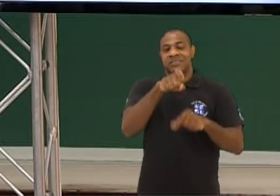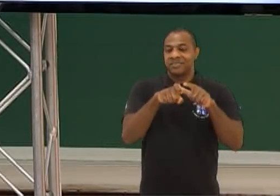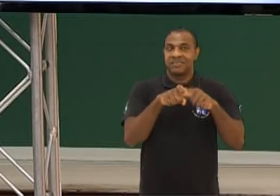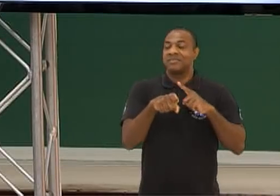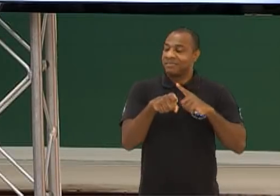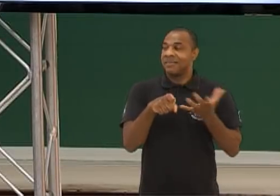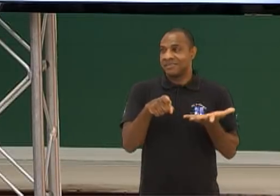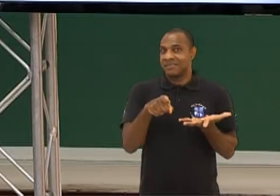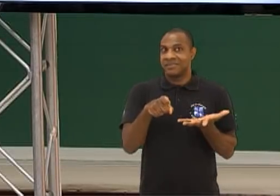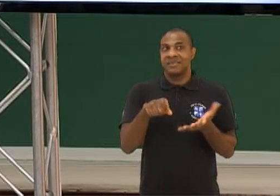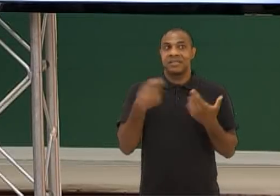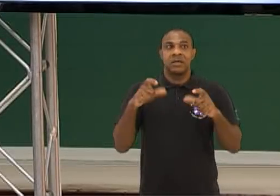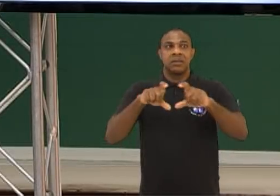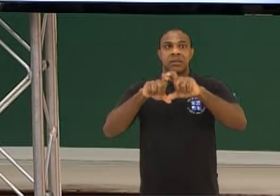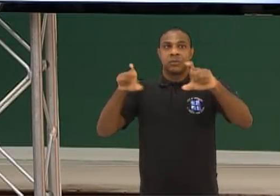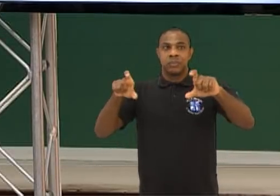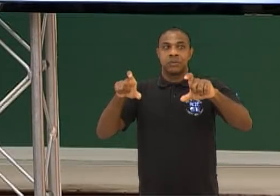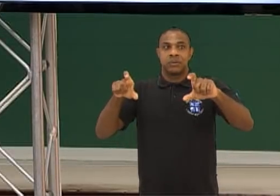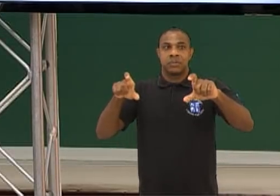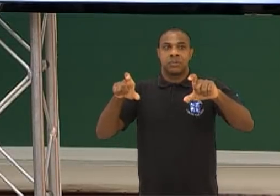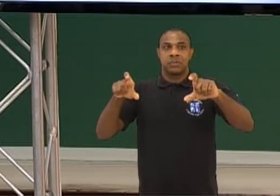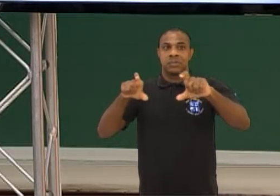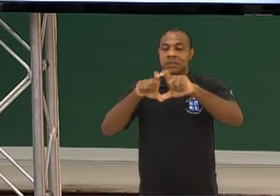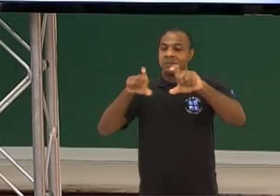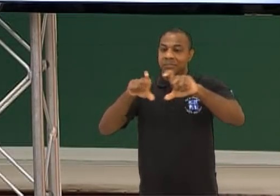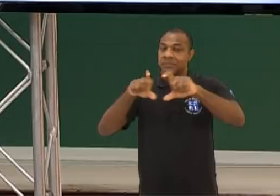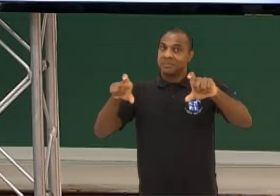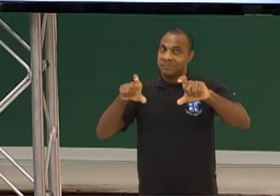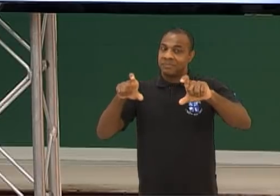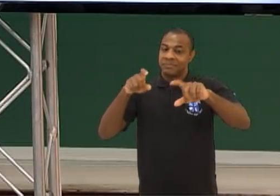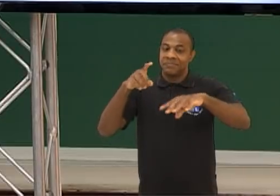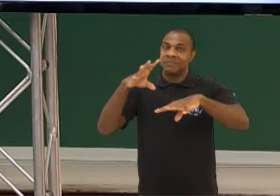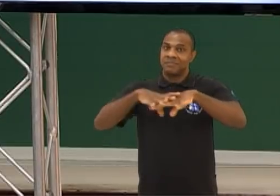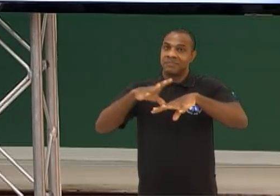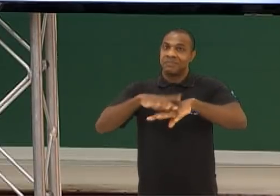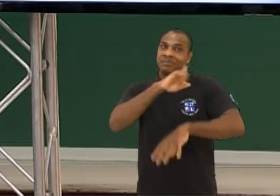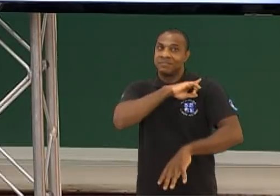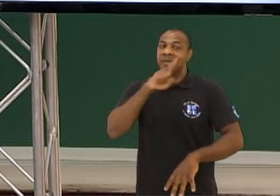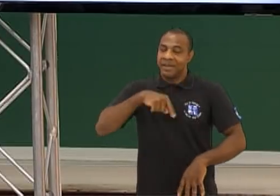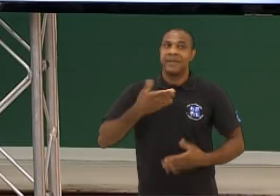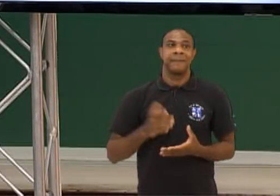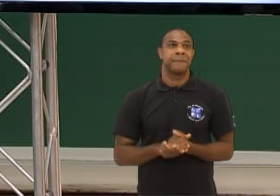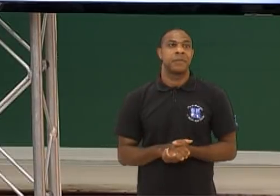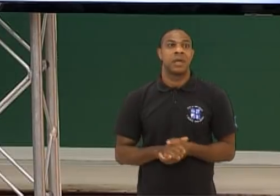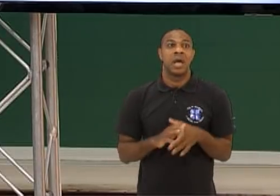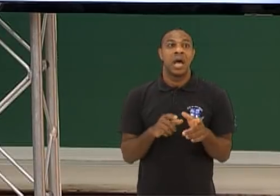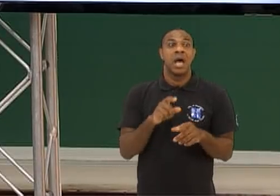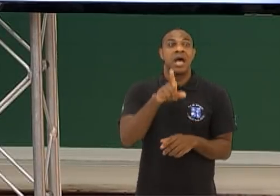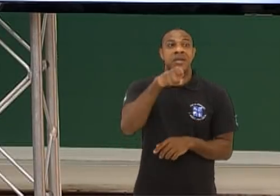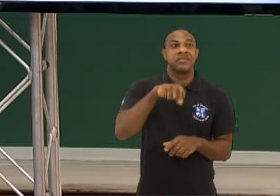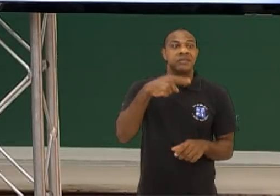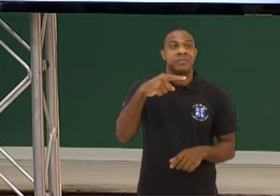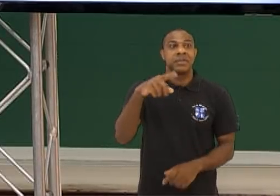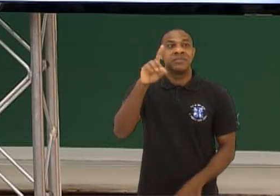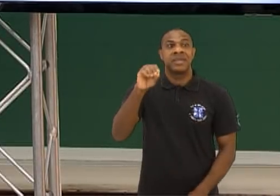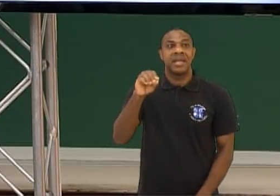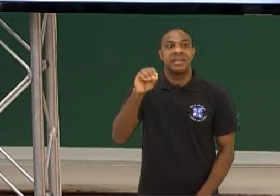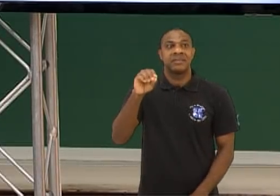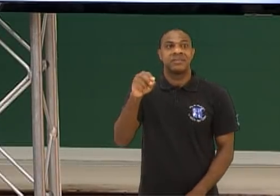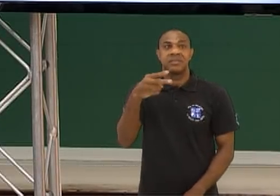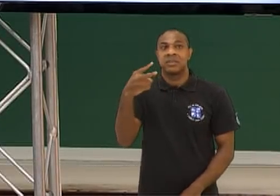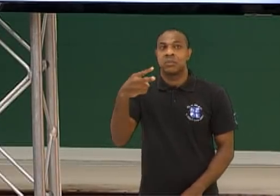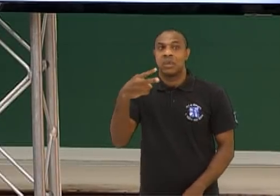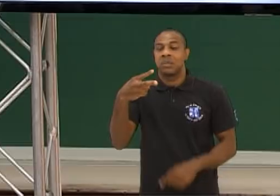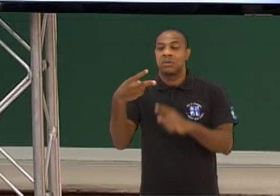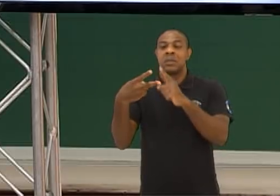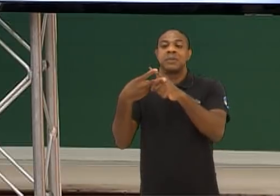x é 7. 7 mais 5 é 12, tá bom? Por que que aqui não é, ó, negativo? Não temos